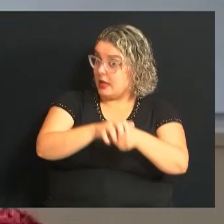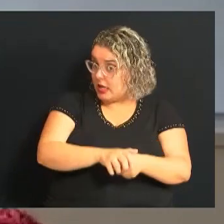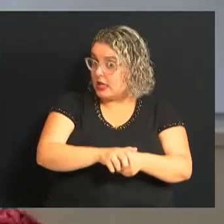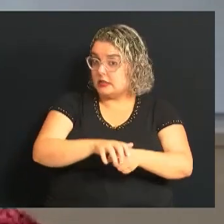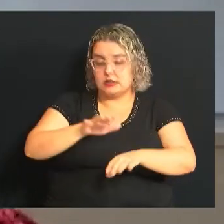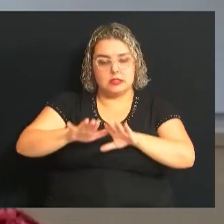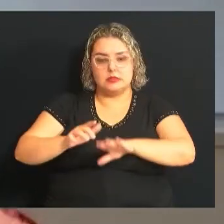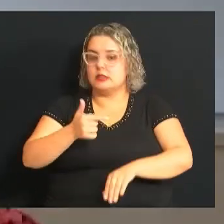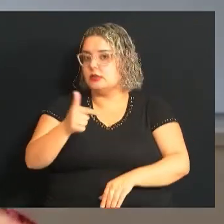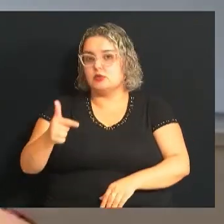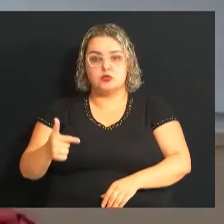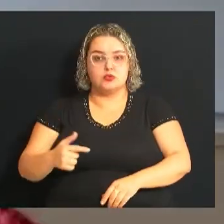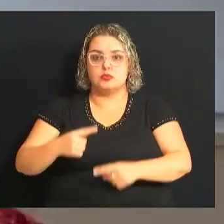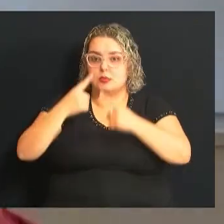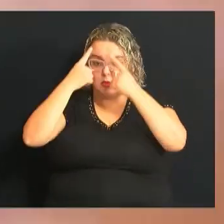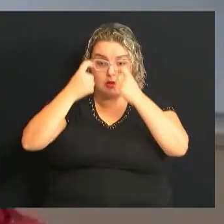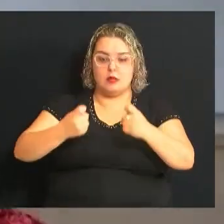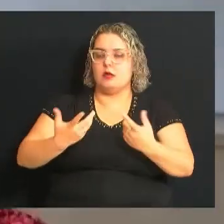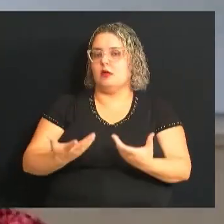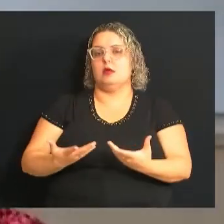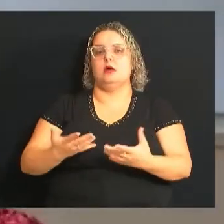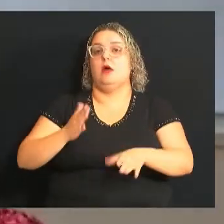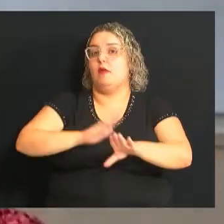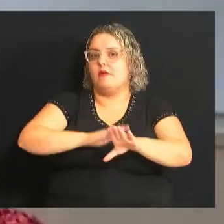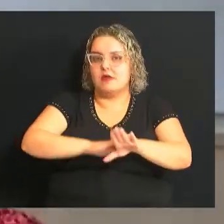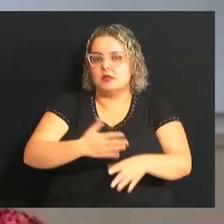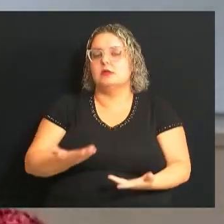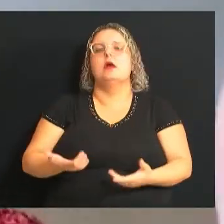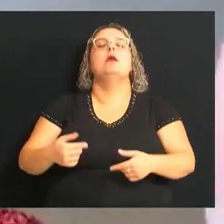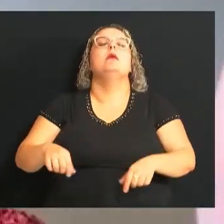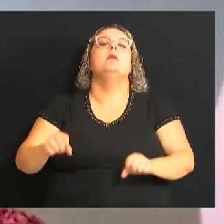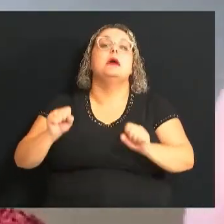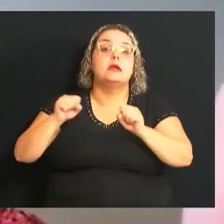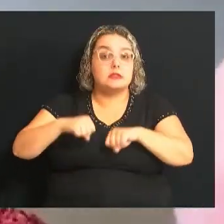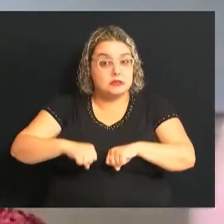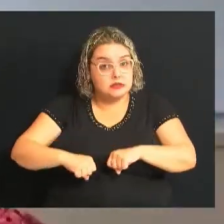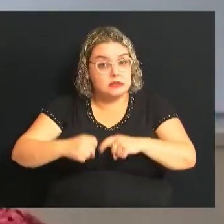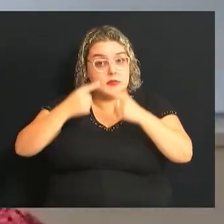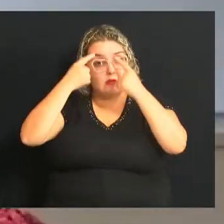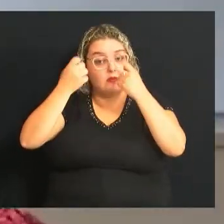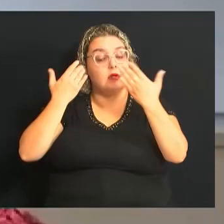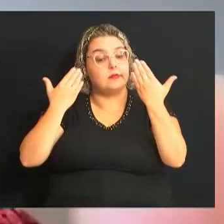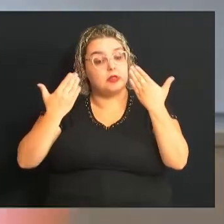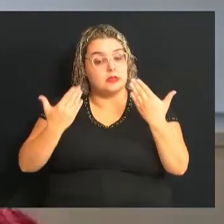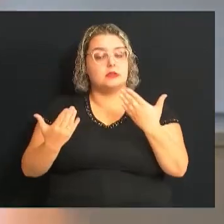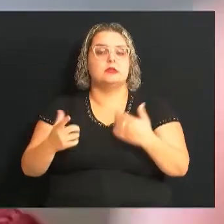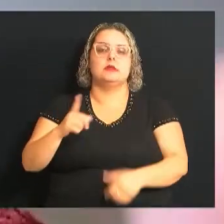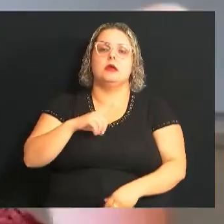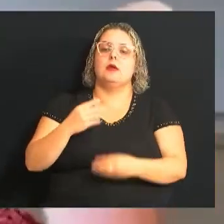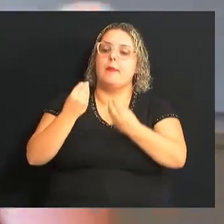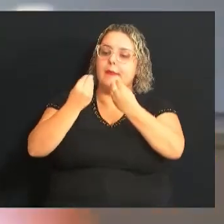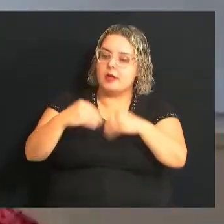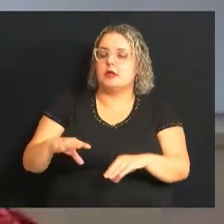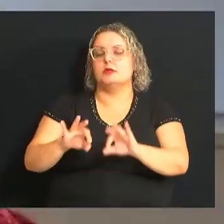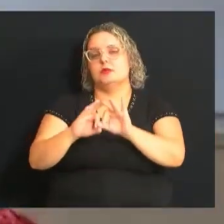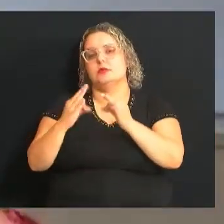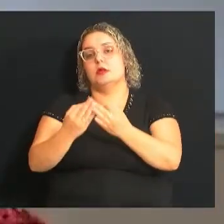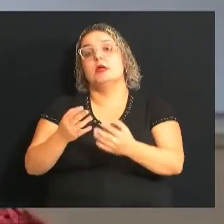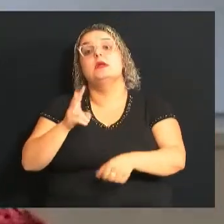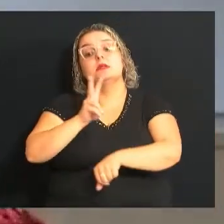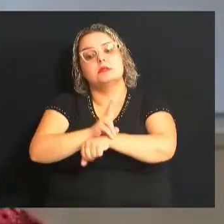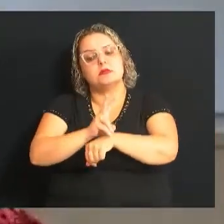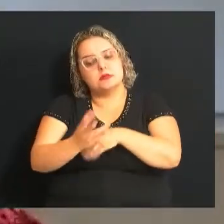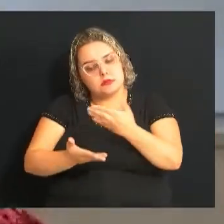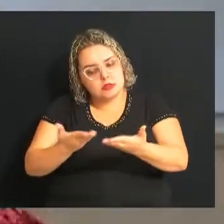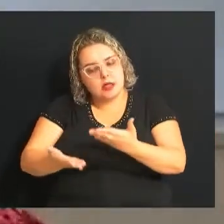uma agressão real, mas a ameaça já causa um dano psicológico na família toda muito grave. Então, que isso seja cuidado, que esse